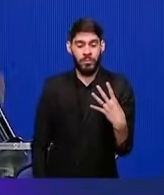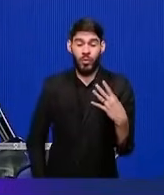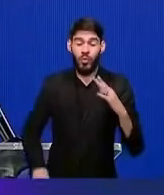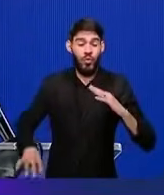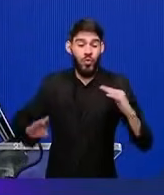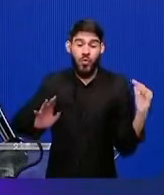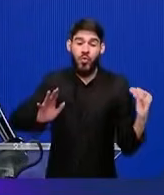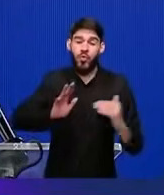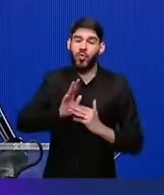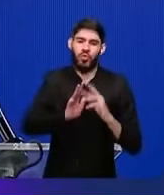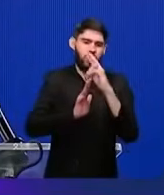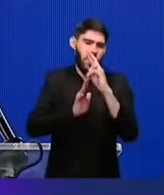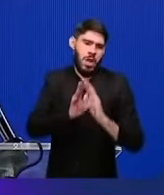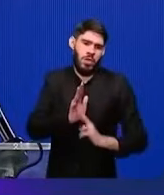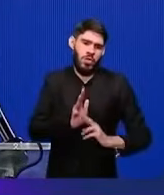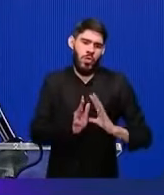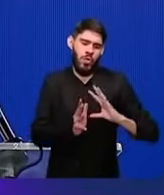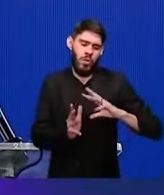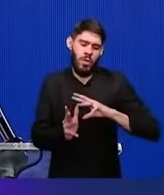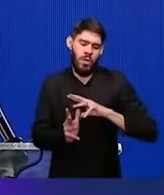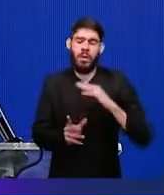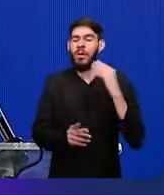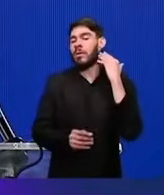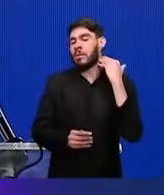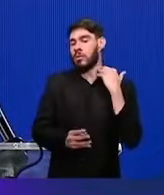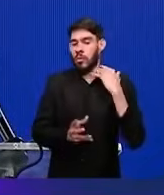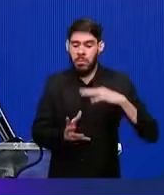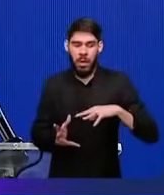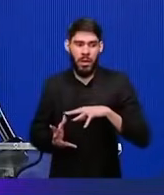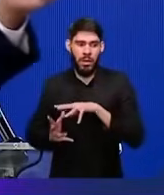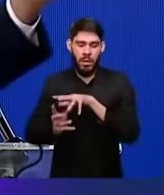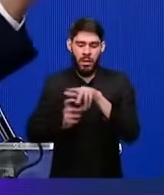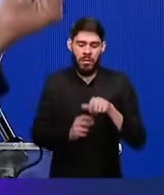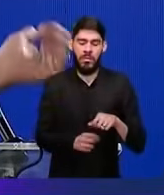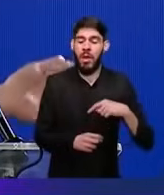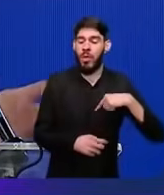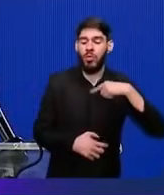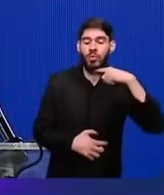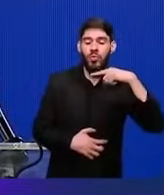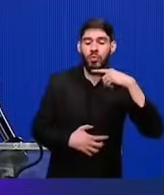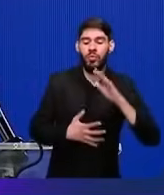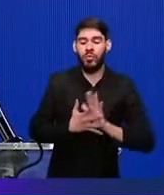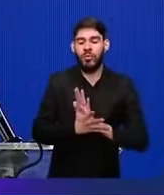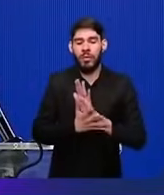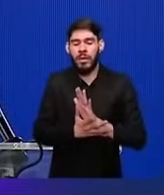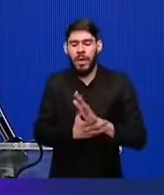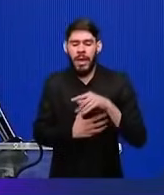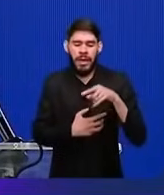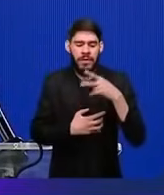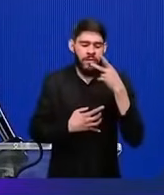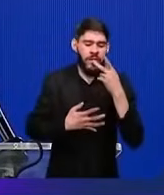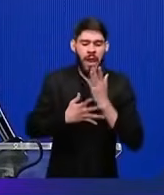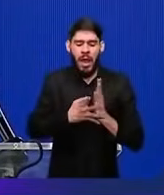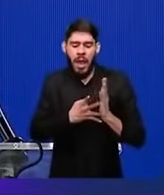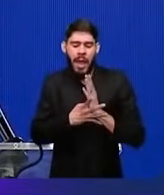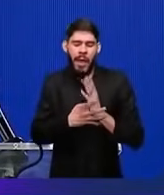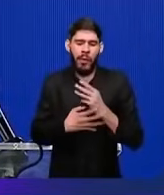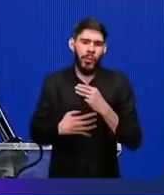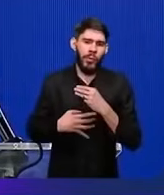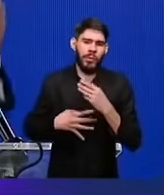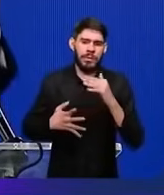último relatório do Banco Mundial. Eu não tenho dúvida, e aqui dava um depoimento a alguns secretários de Estado que foram ao